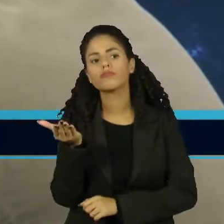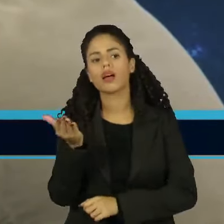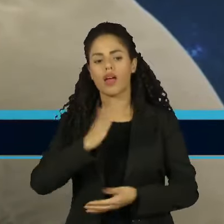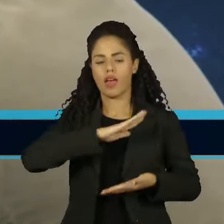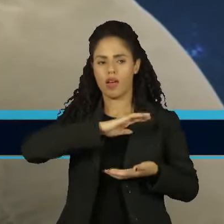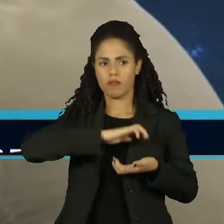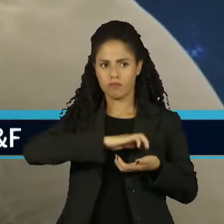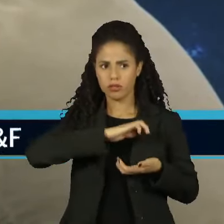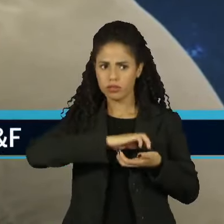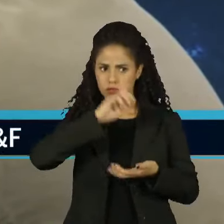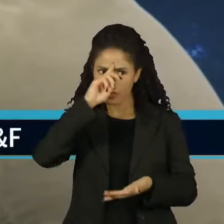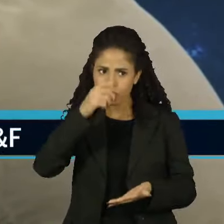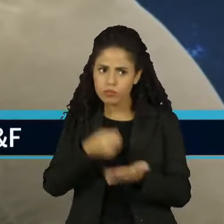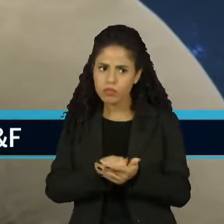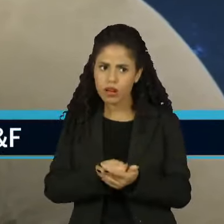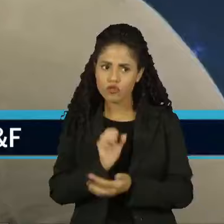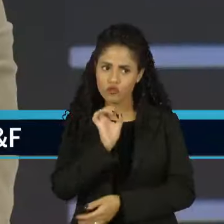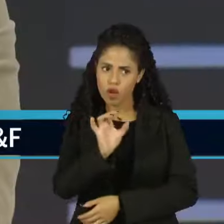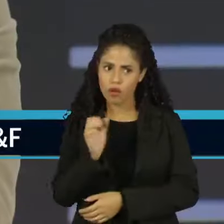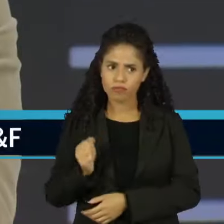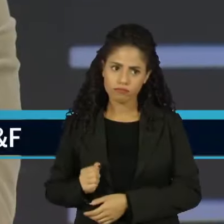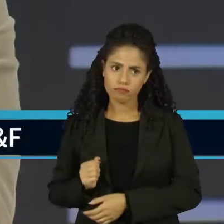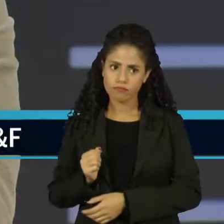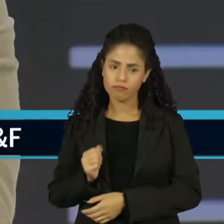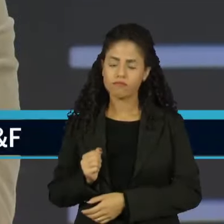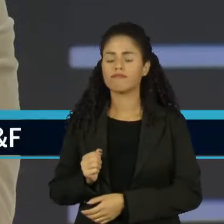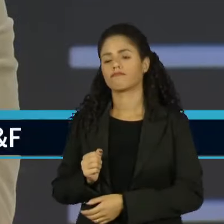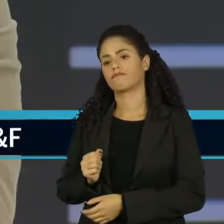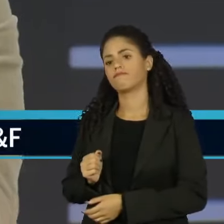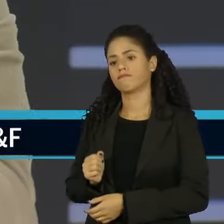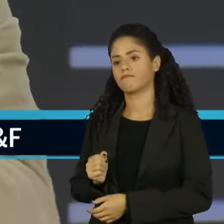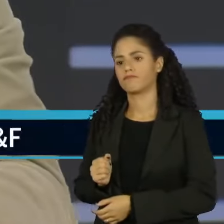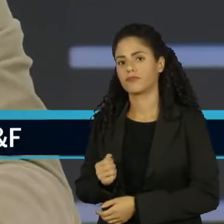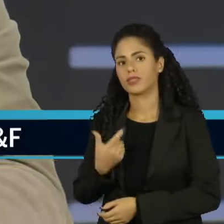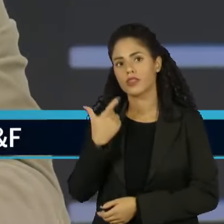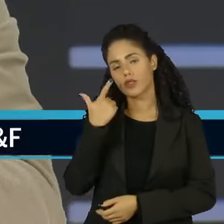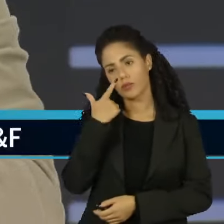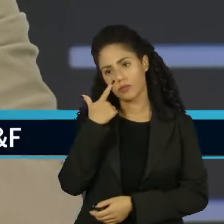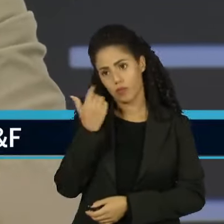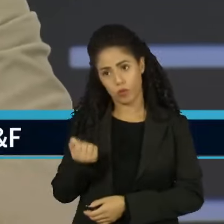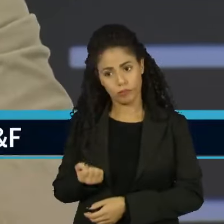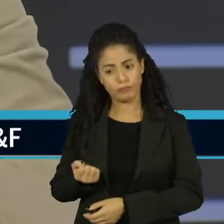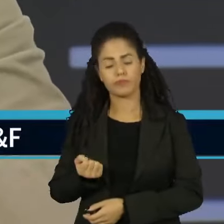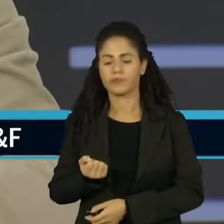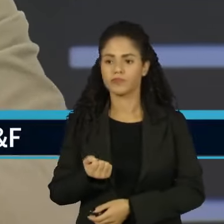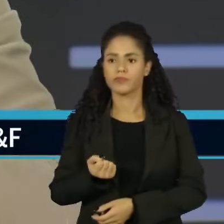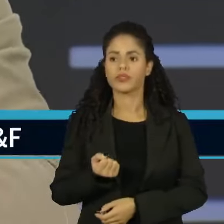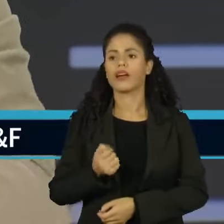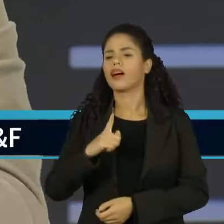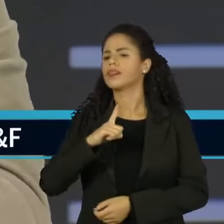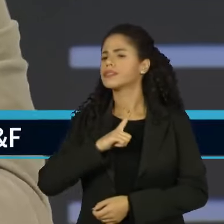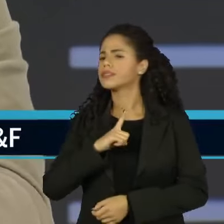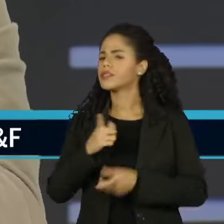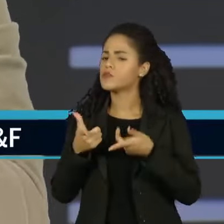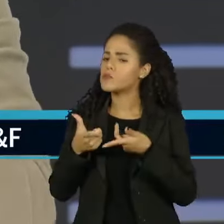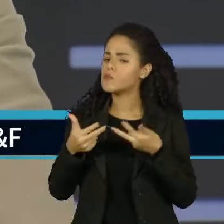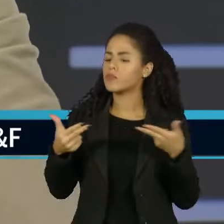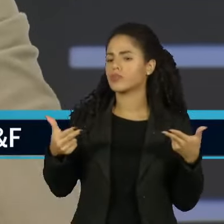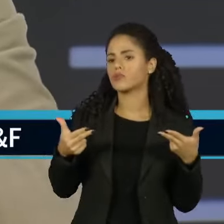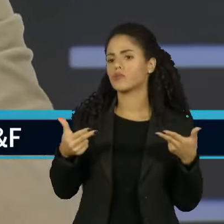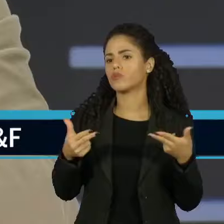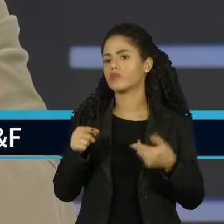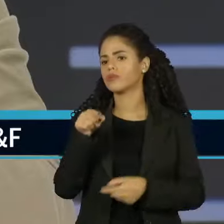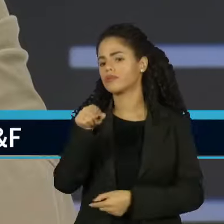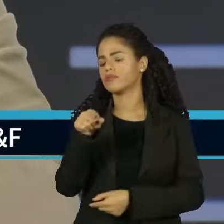STF tomar essa decisão? Olha, tem uma questão de fundo aí,